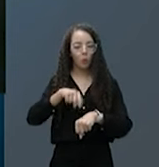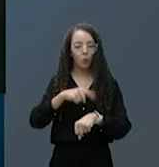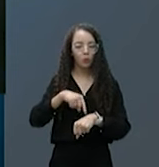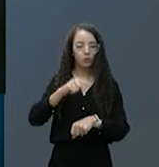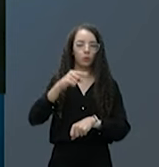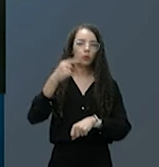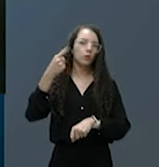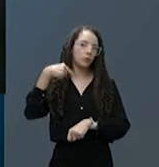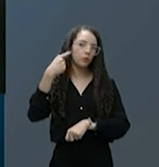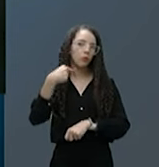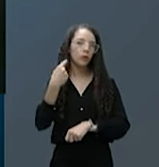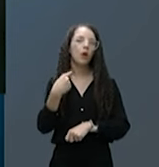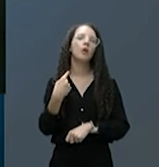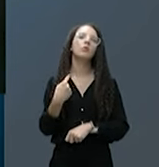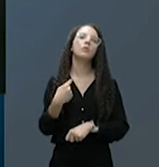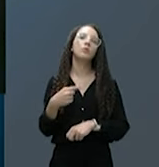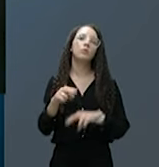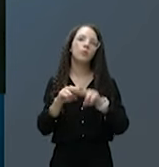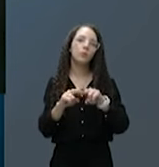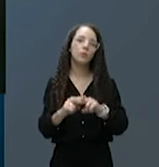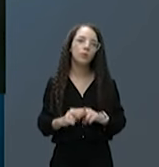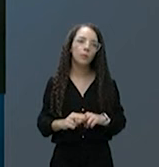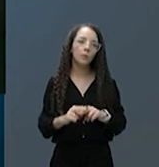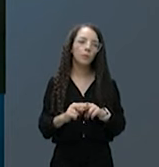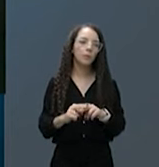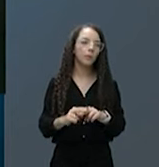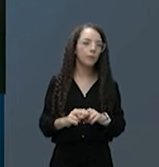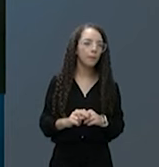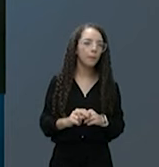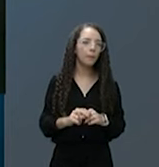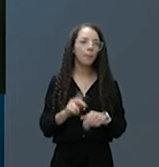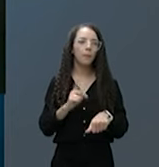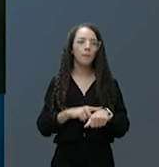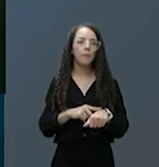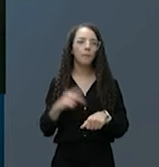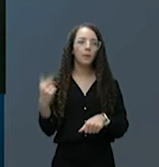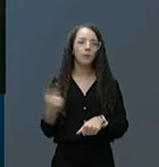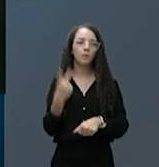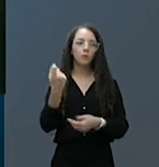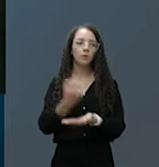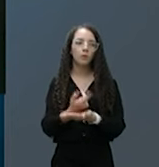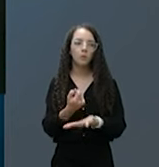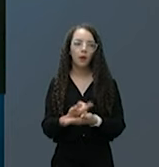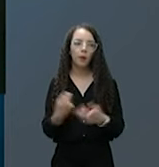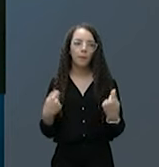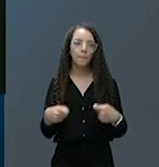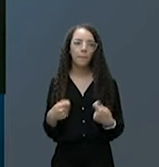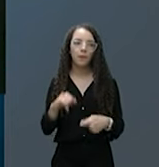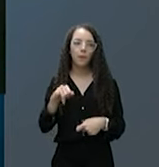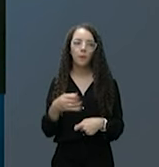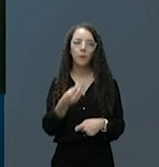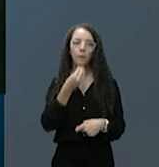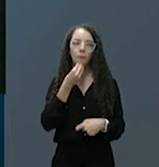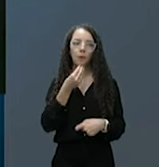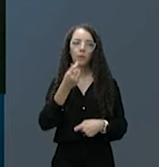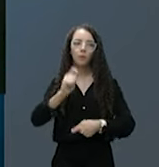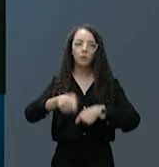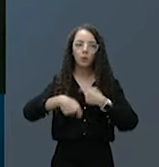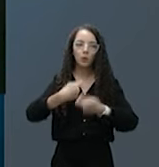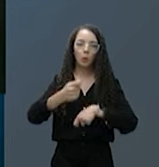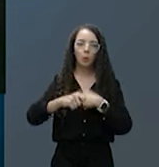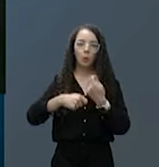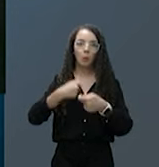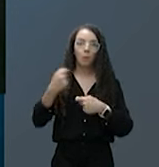apreciação equitativa, quando os valores da condenação, da causa ou o proveito econômico da demanda forem